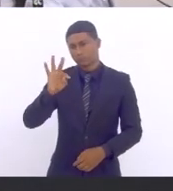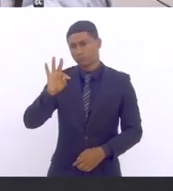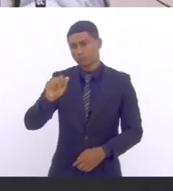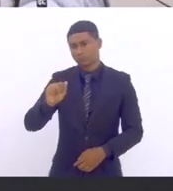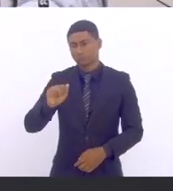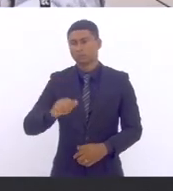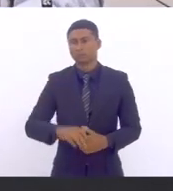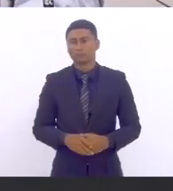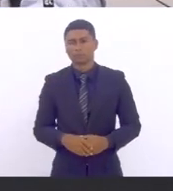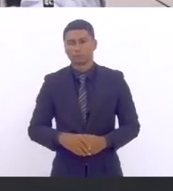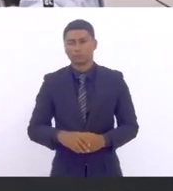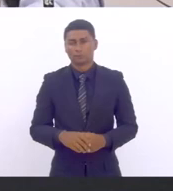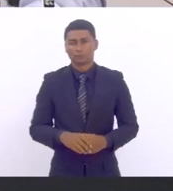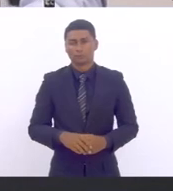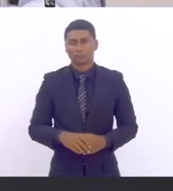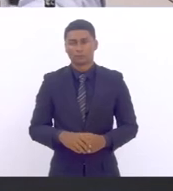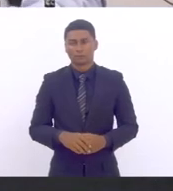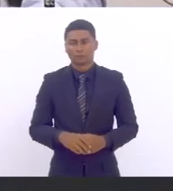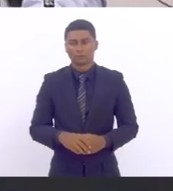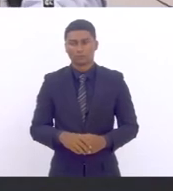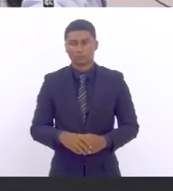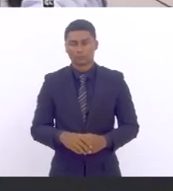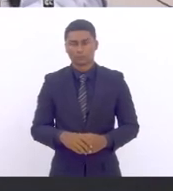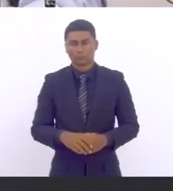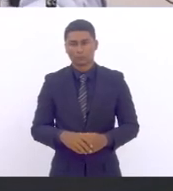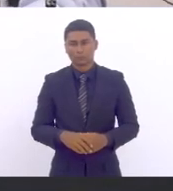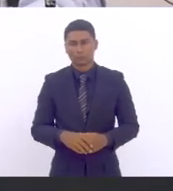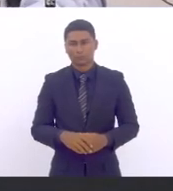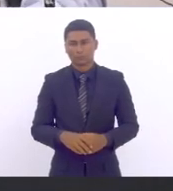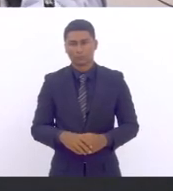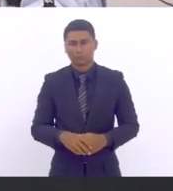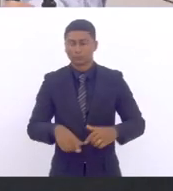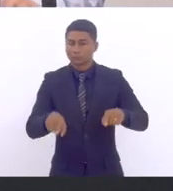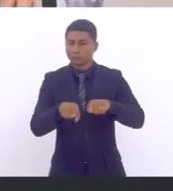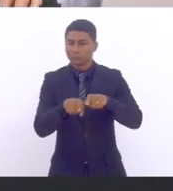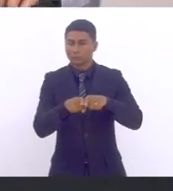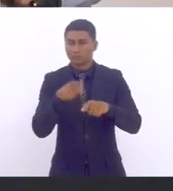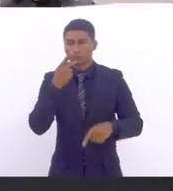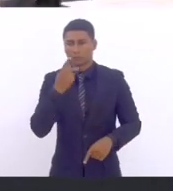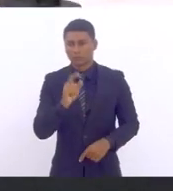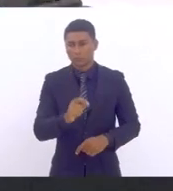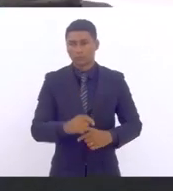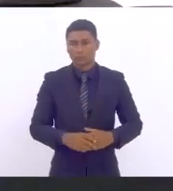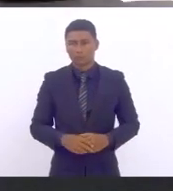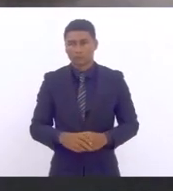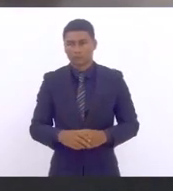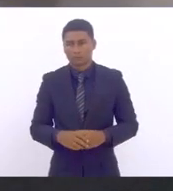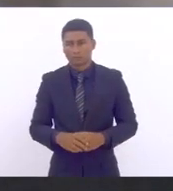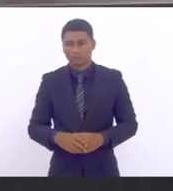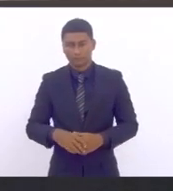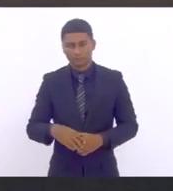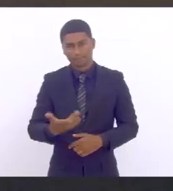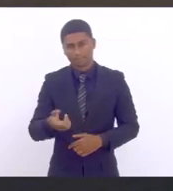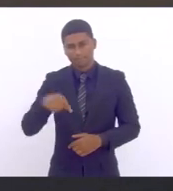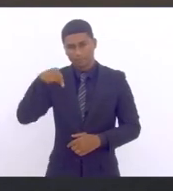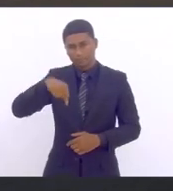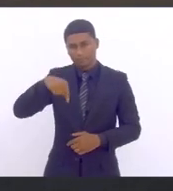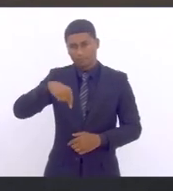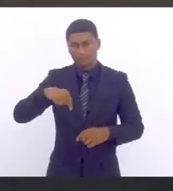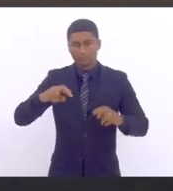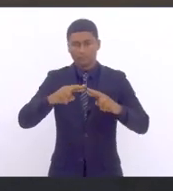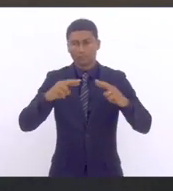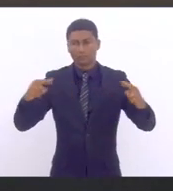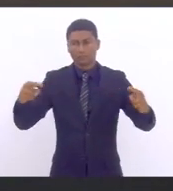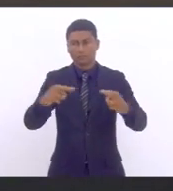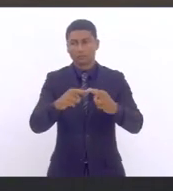Areta, com certeza, Areta. E dizer o seguinte, que esse processo, a audiência